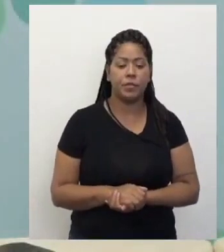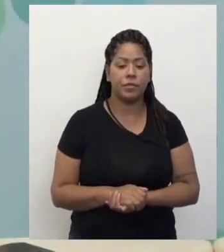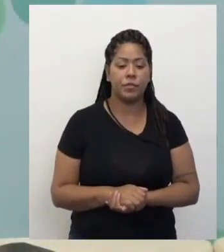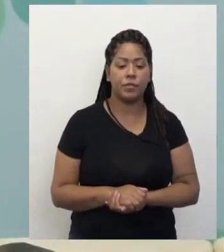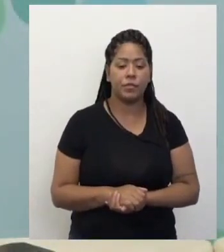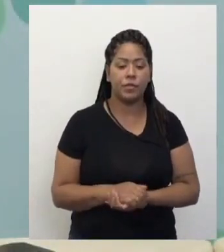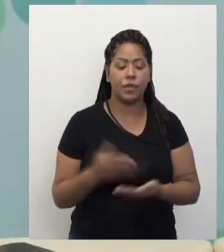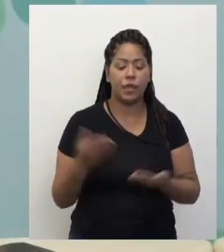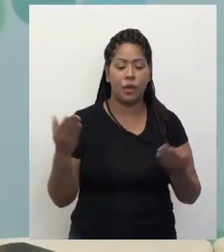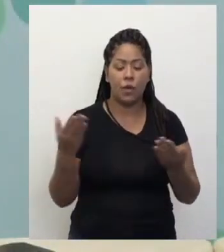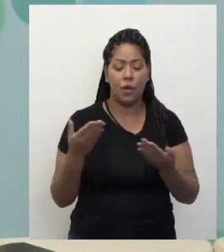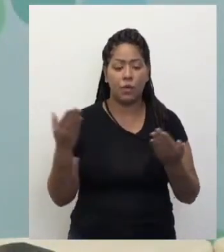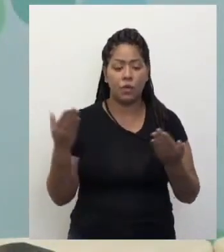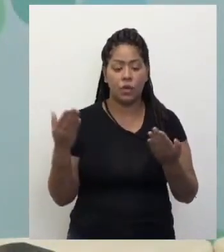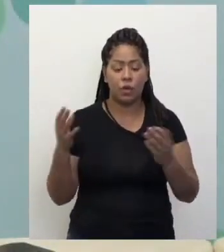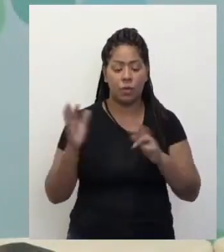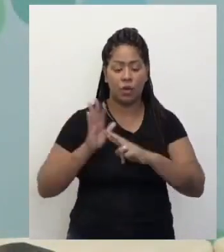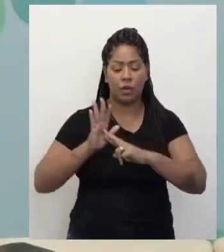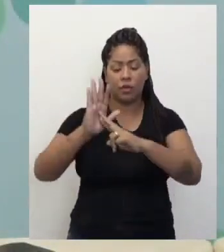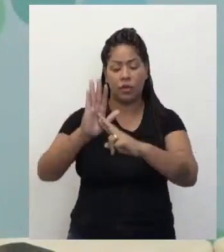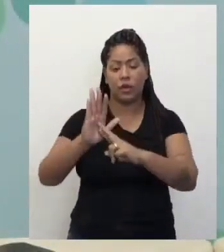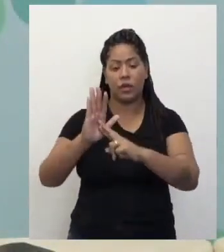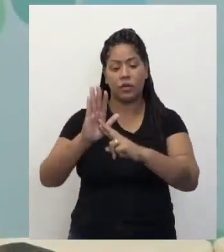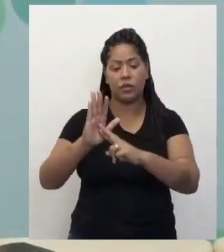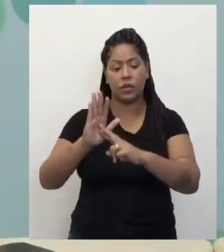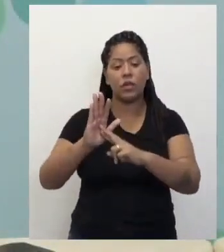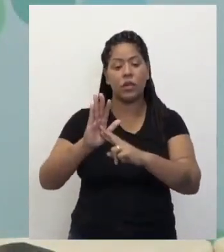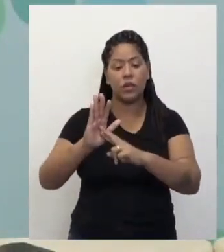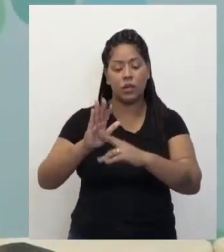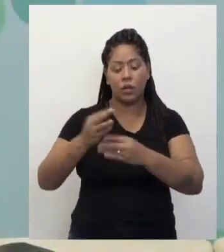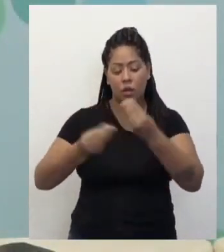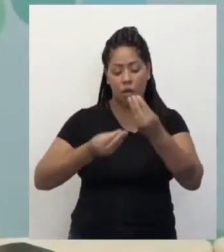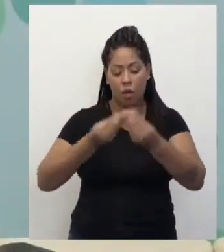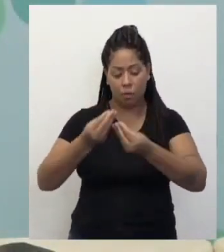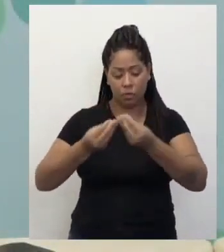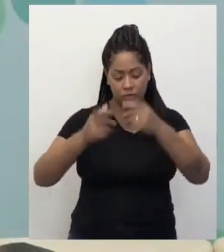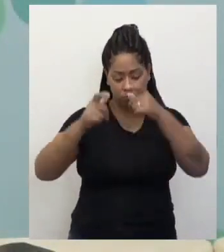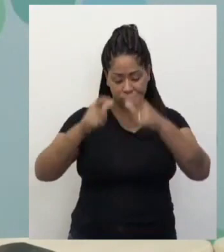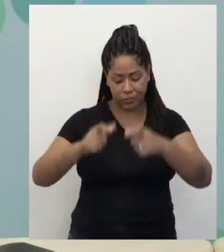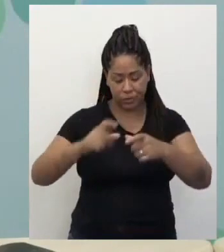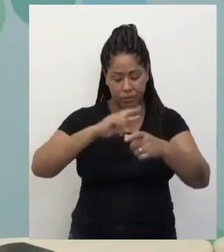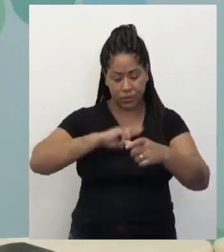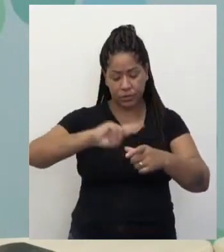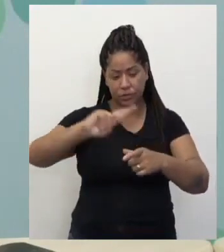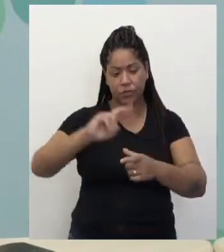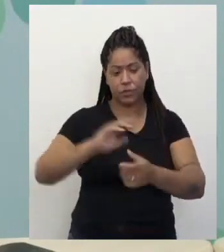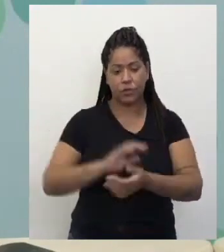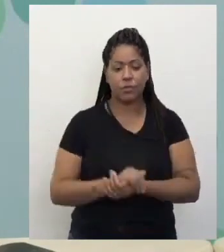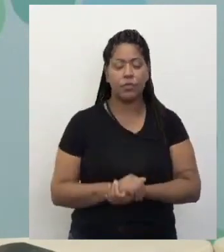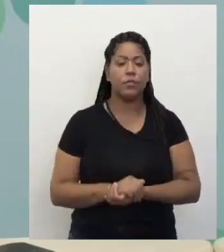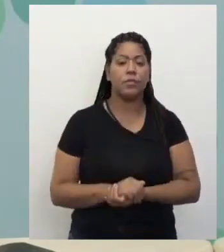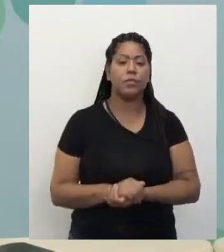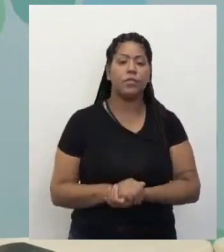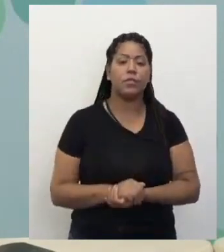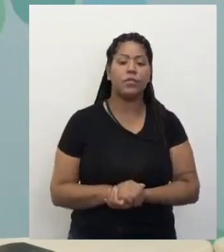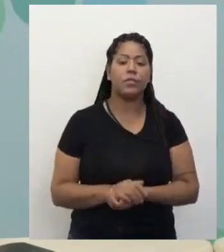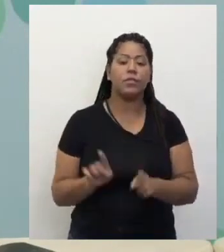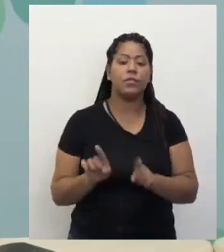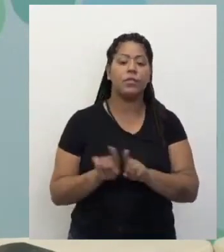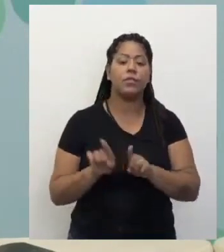termo basílica para identificar os grandes templos religiosos aí, tá? Vamos falar da